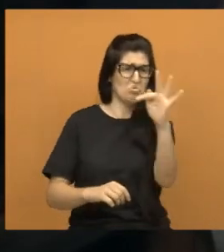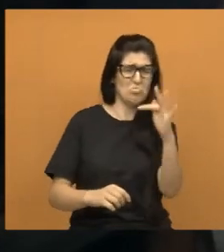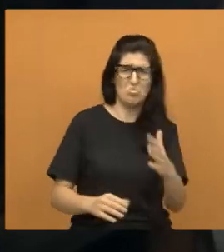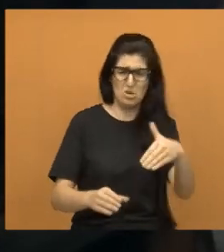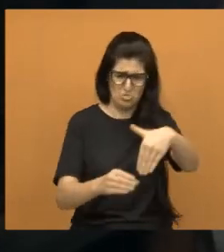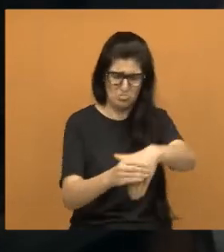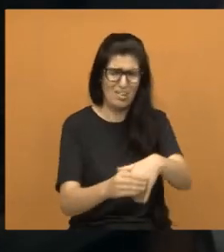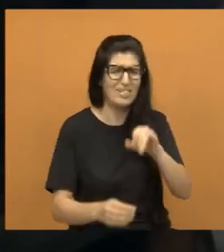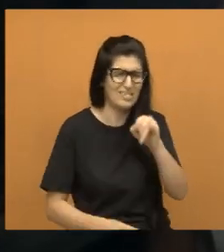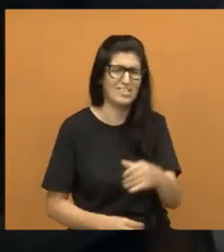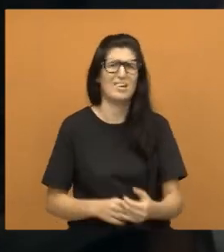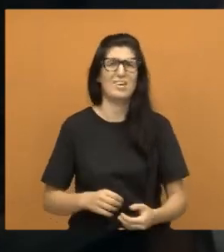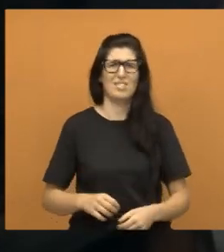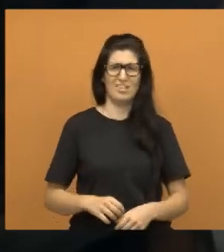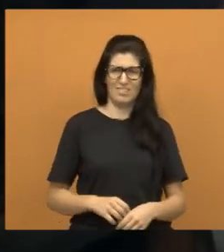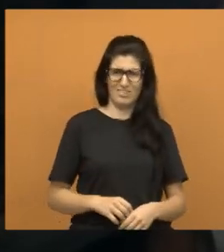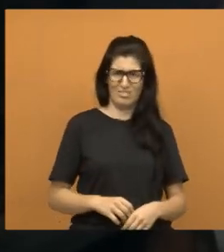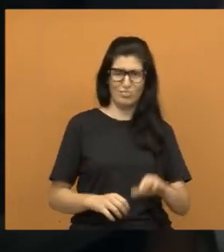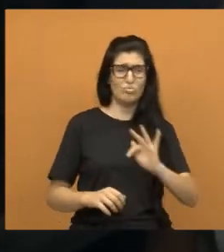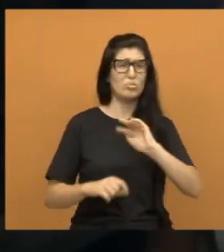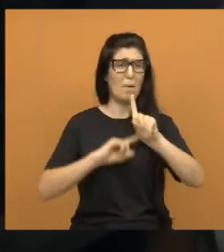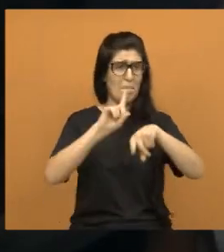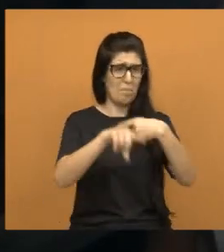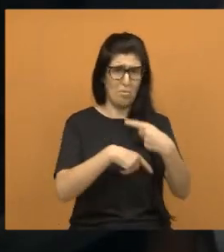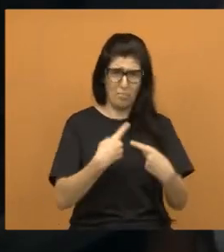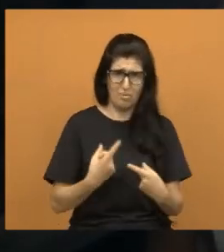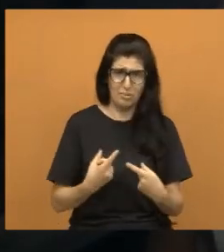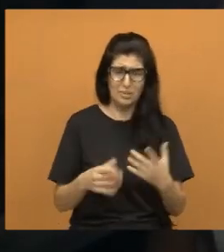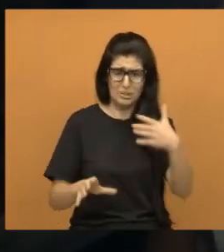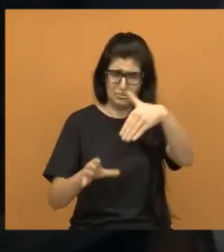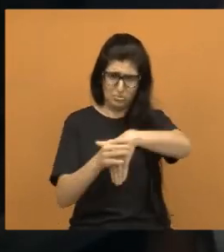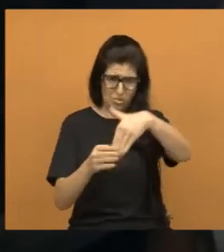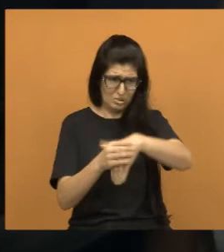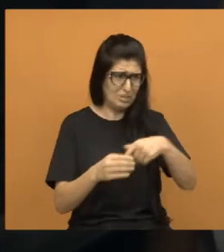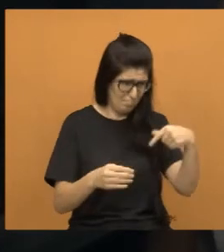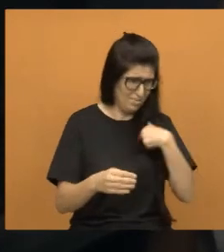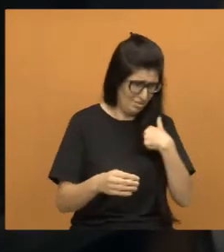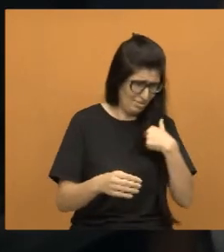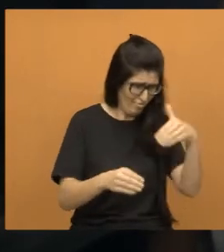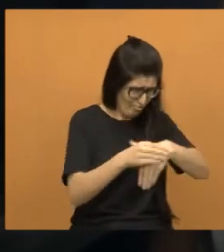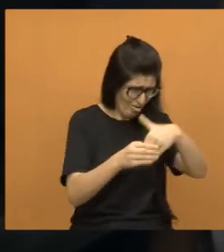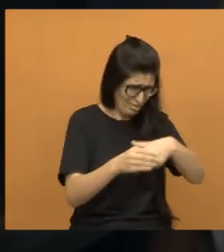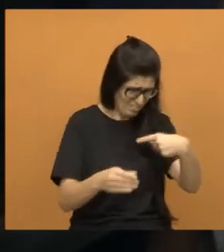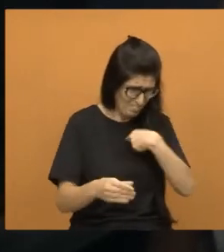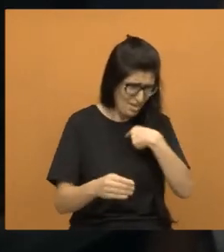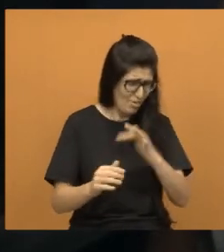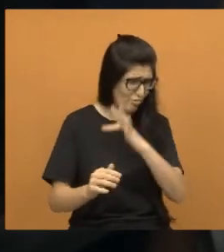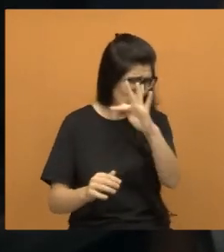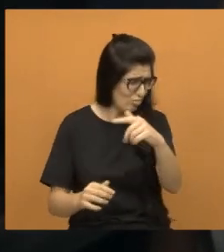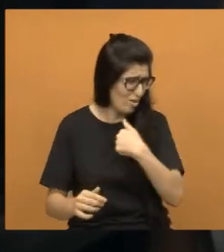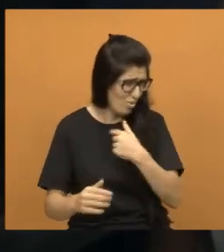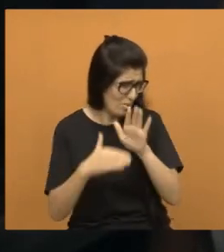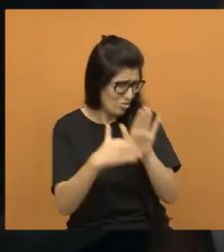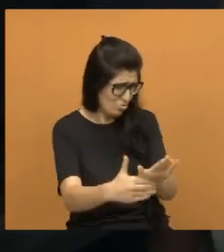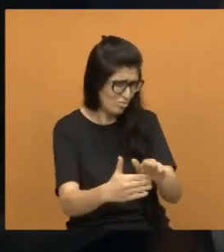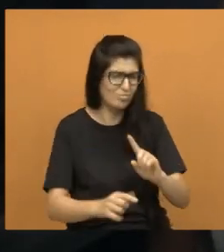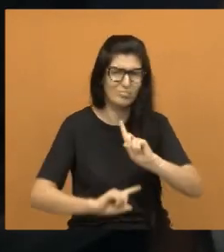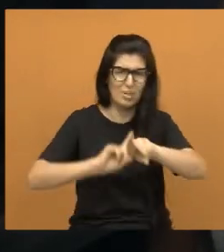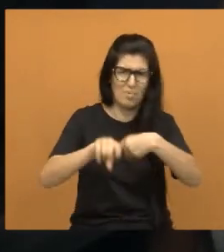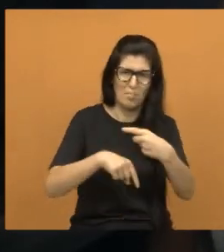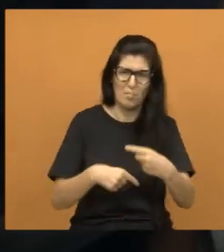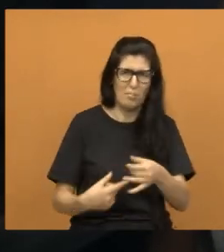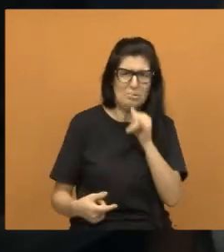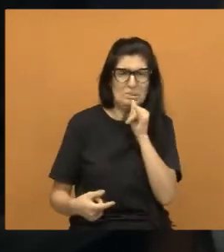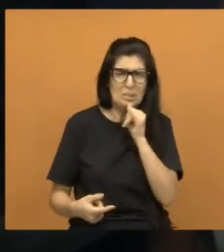vota em mim que eu vou ajudar você, ilude aquela pessoa. No fim, essa pessoa fica lá e nosso esporte decaindo cada